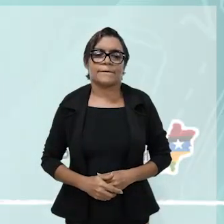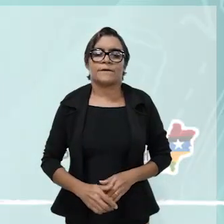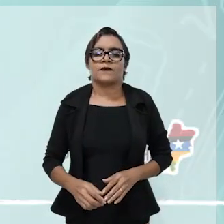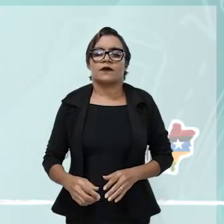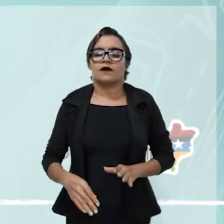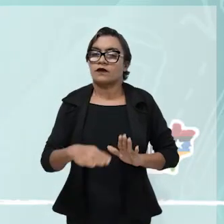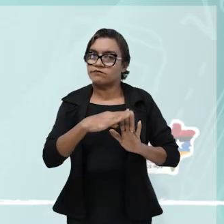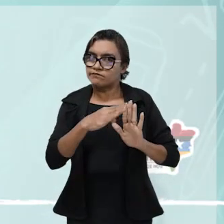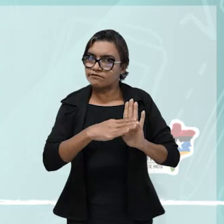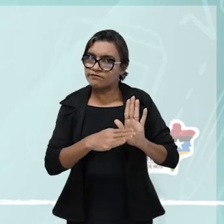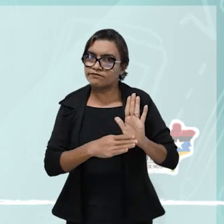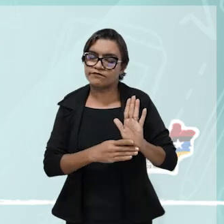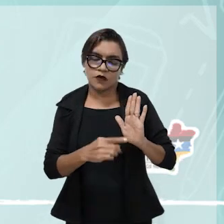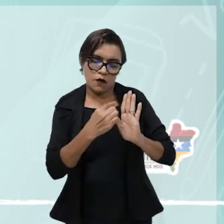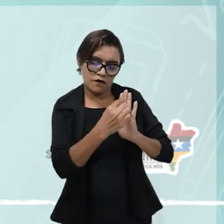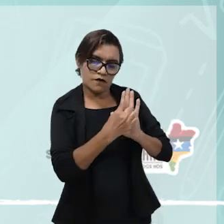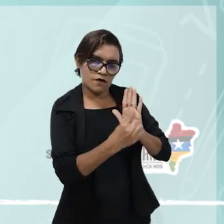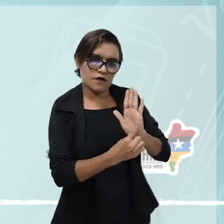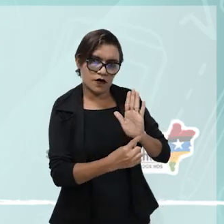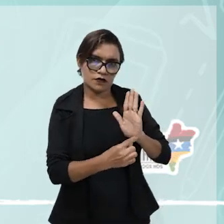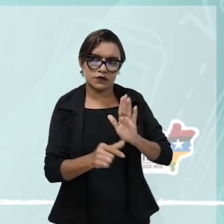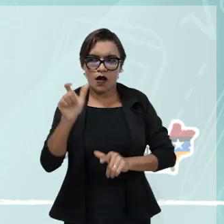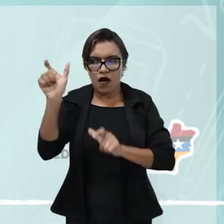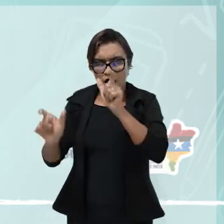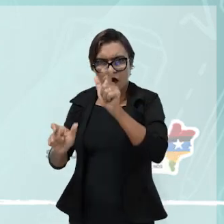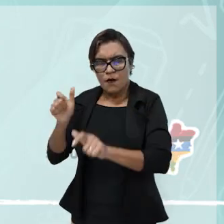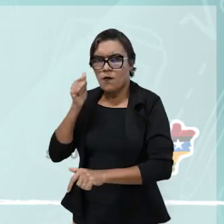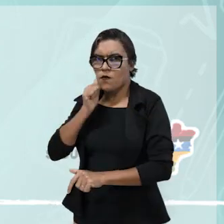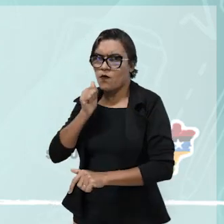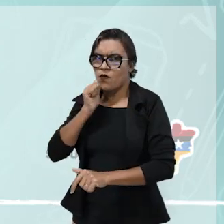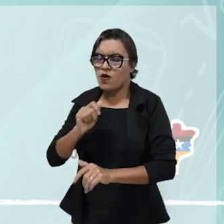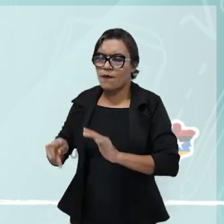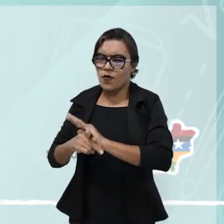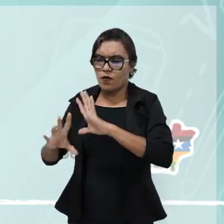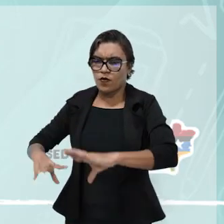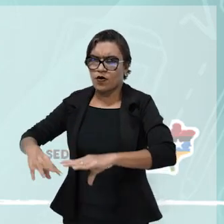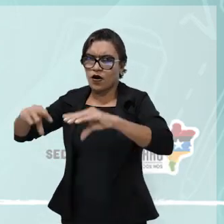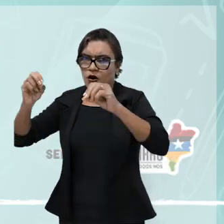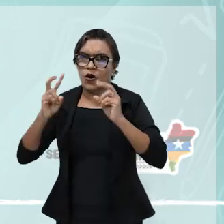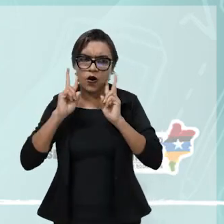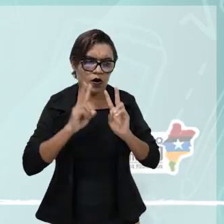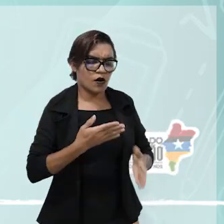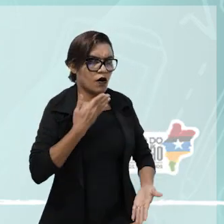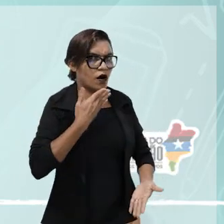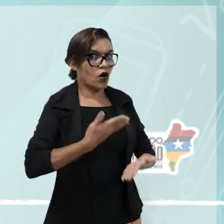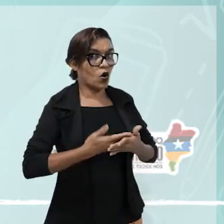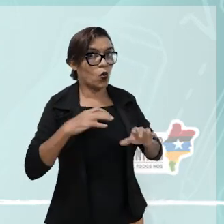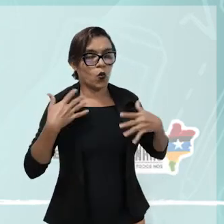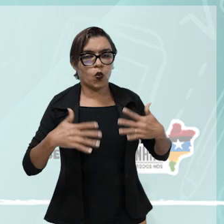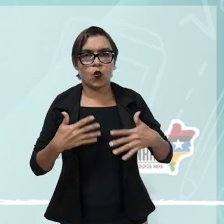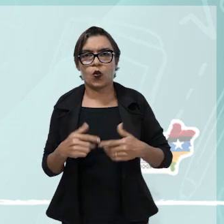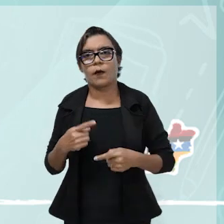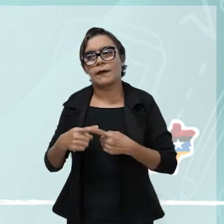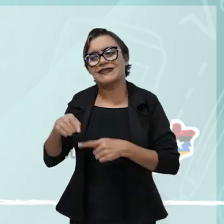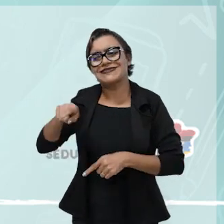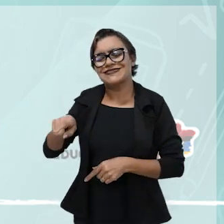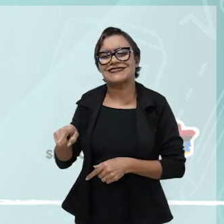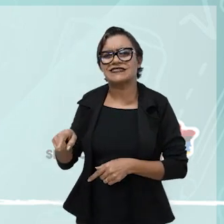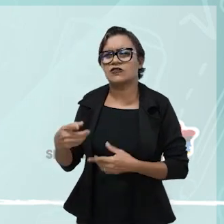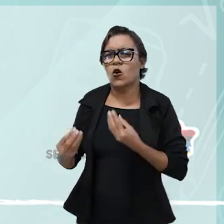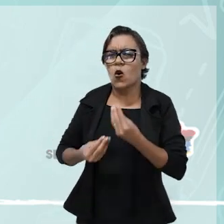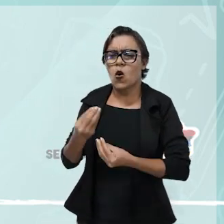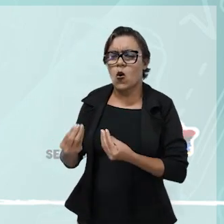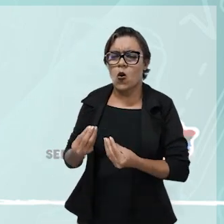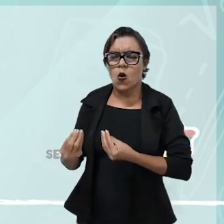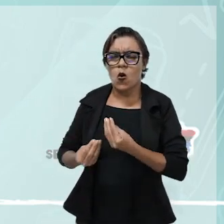eram apreciados pelas damas da corte e perseguido por outros poetas, sendo vítima de muitas intrigas para desprestigiá-lo e